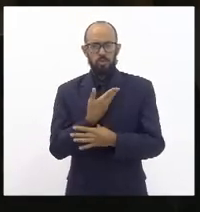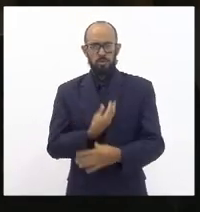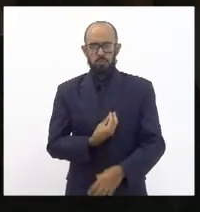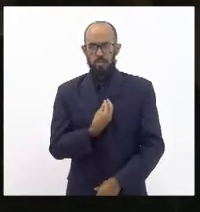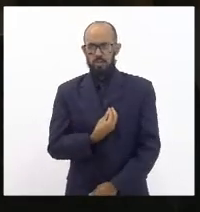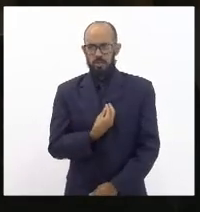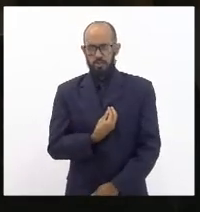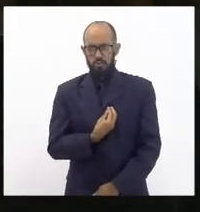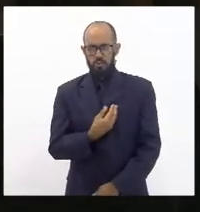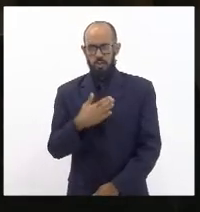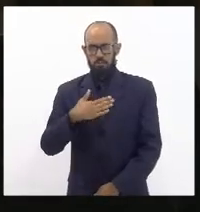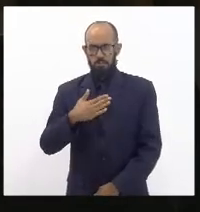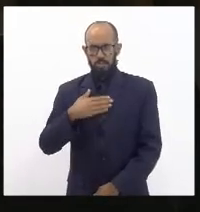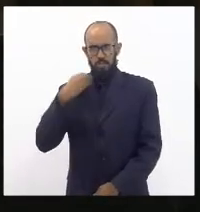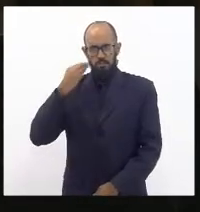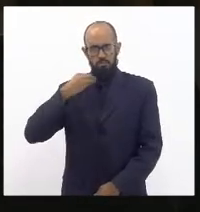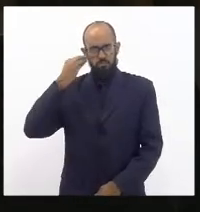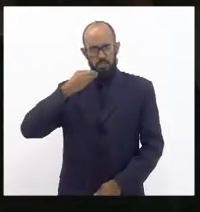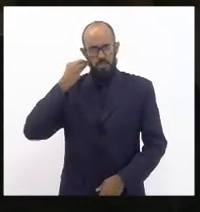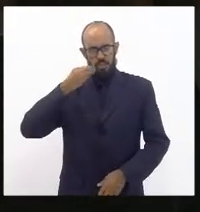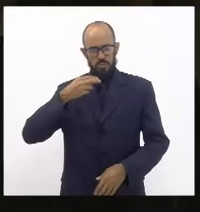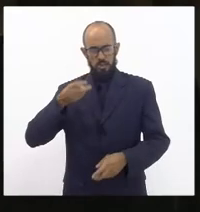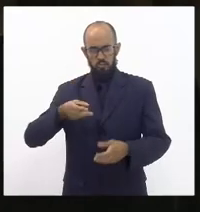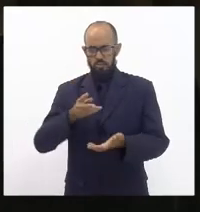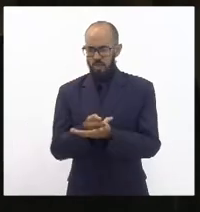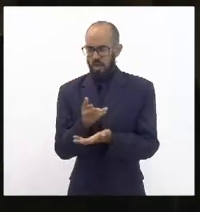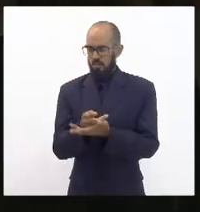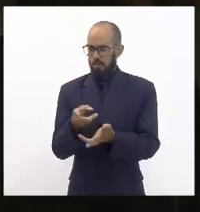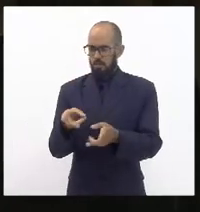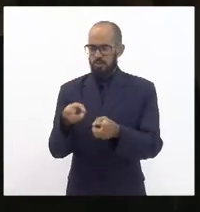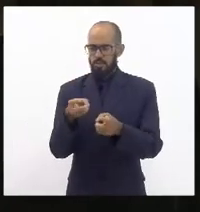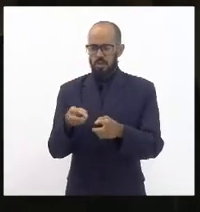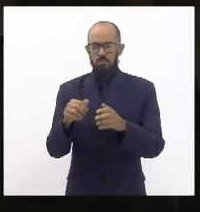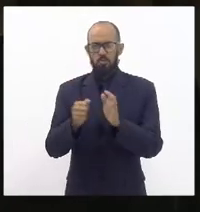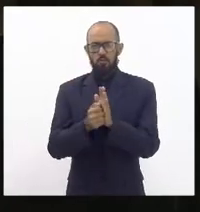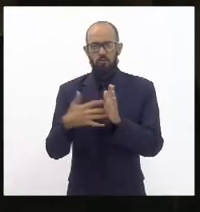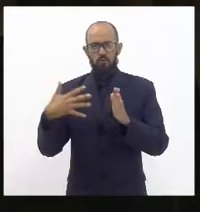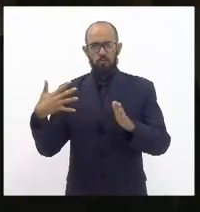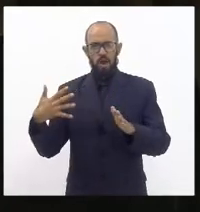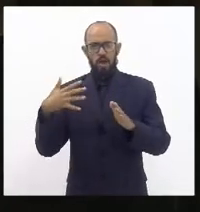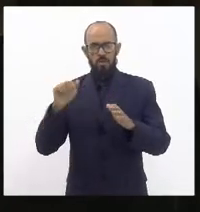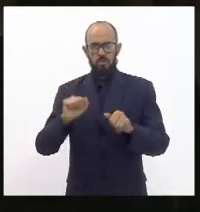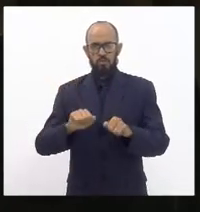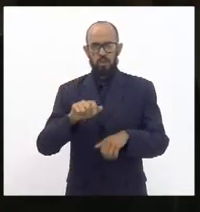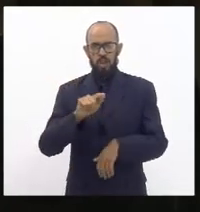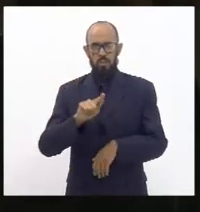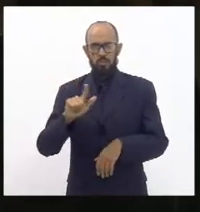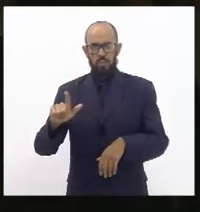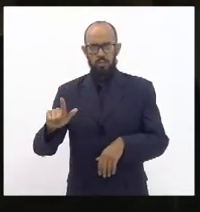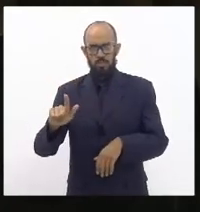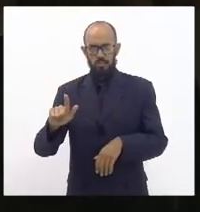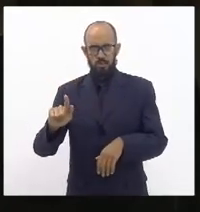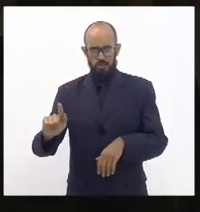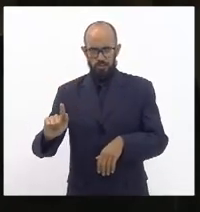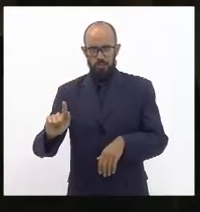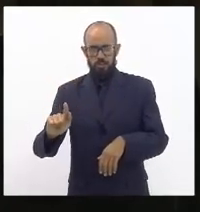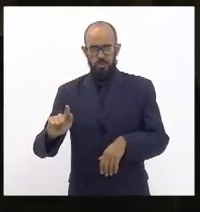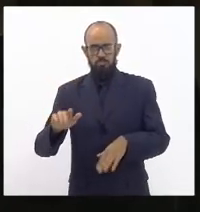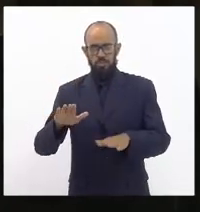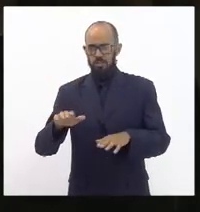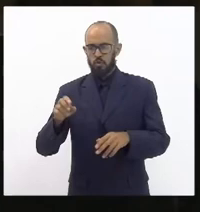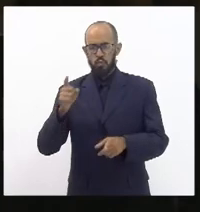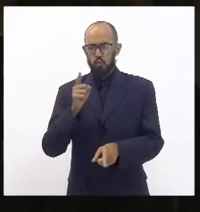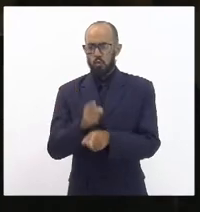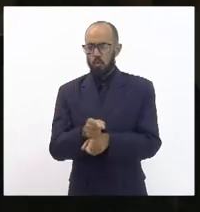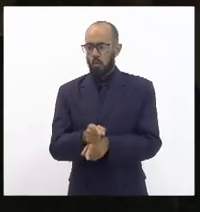decorrer da minha caminhada eu sempre vejo vários agentes civis do segurança presente mas eu não encontro o segmento